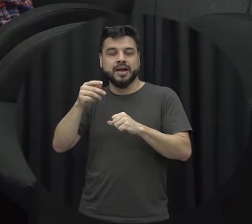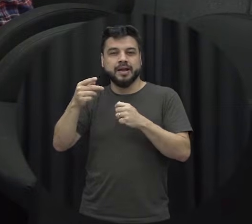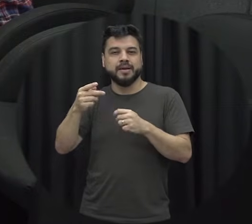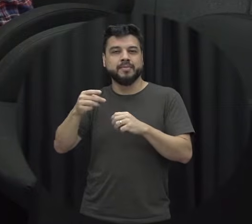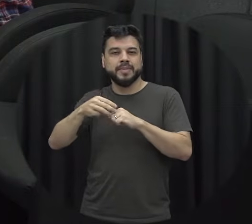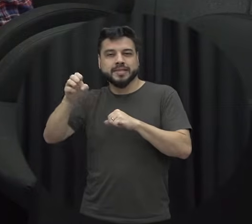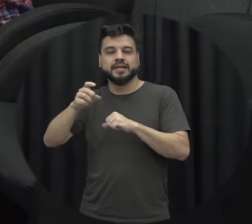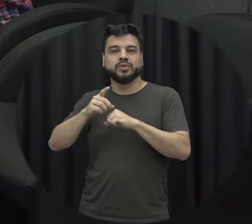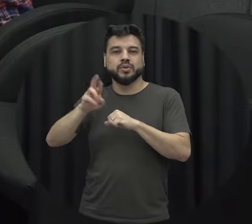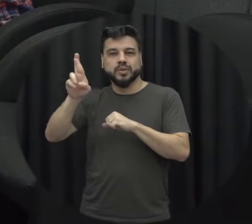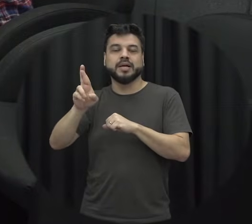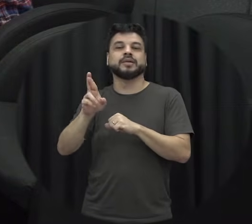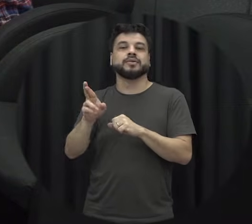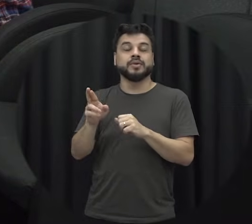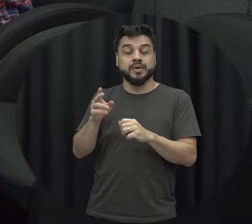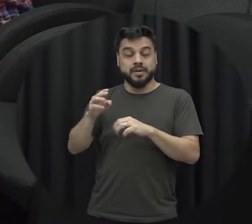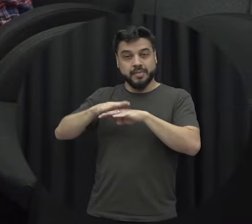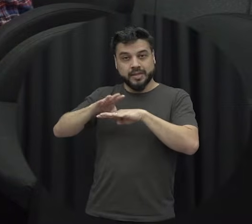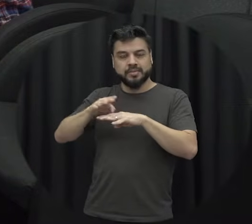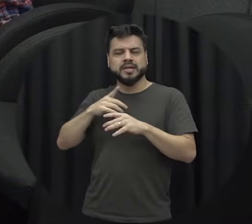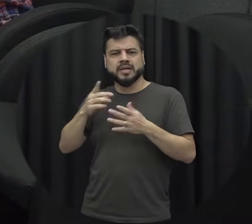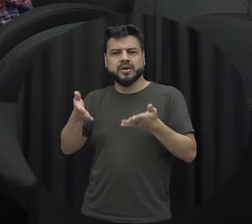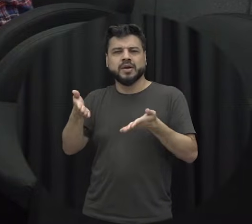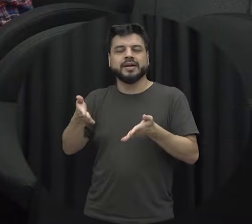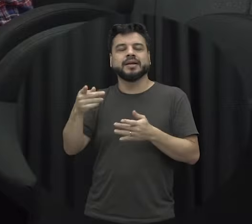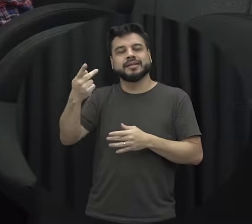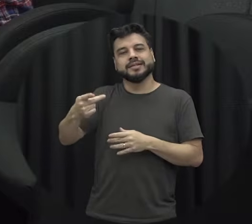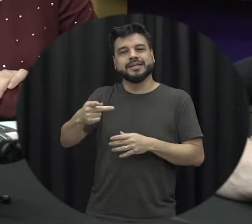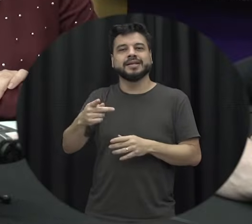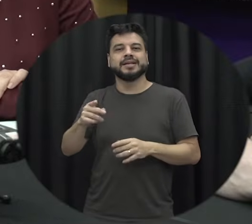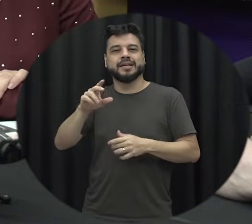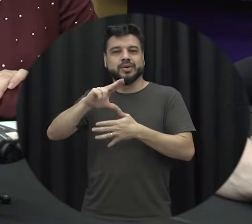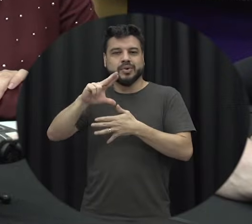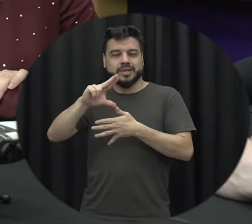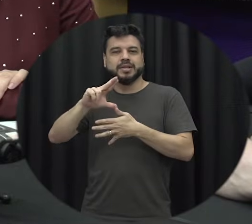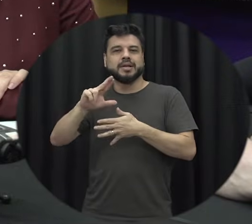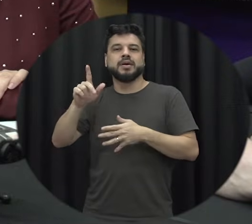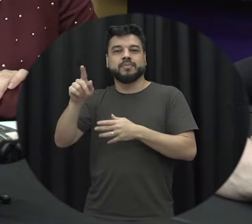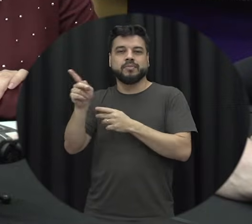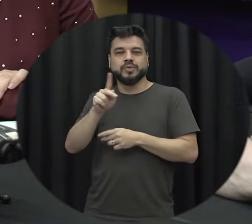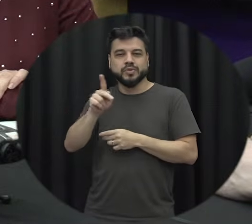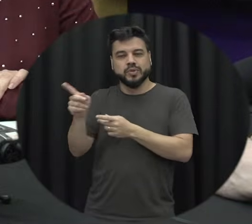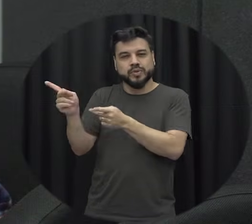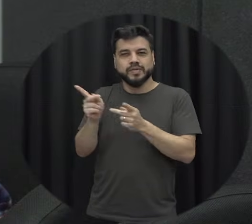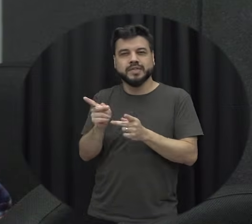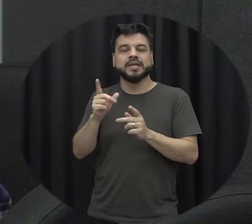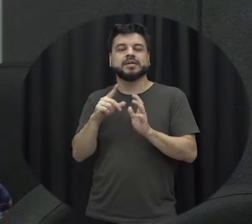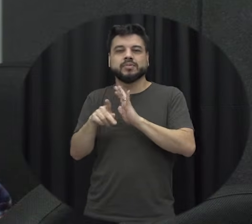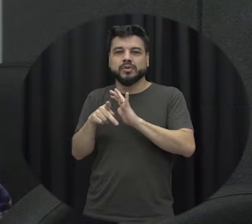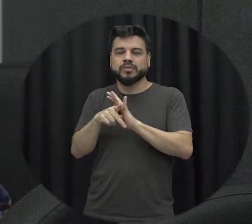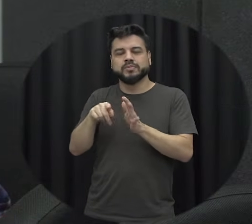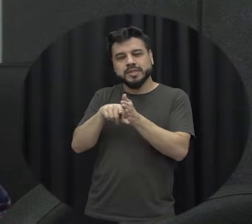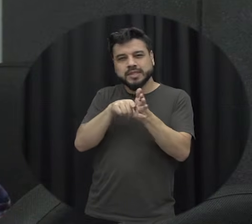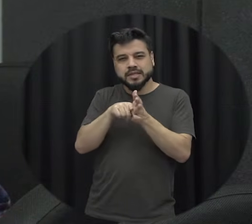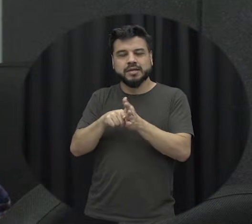licenciatura em Matemática, e nos últimos anos tenho atuado com pesquisas em História da Matemática e as relações com o